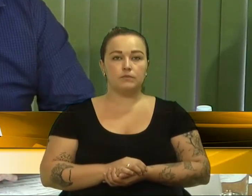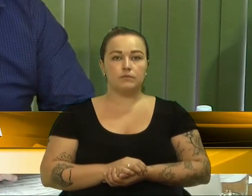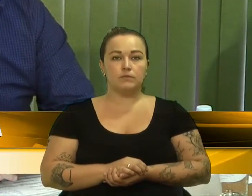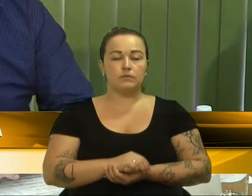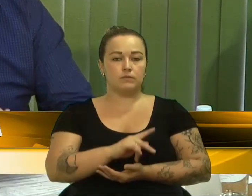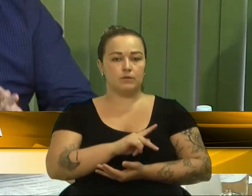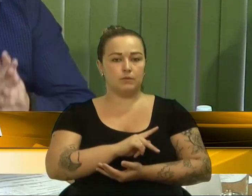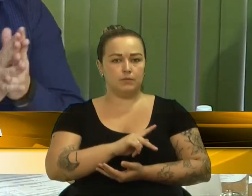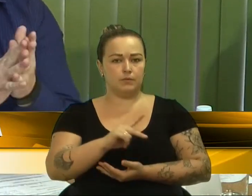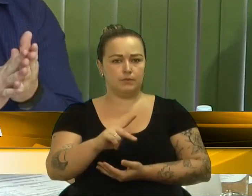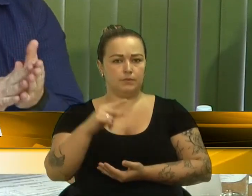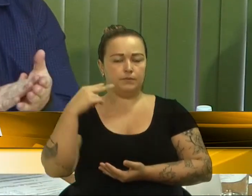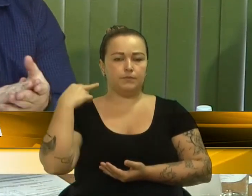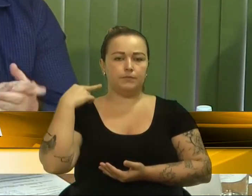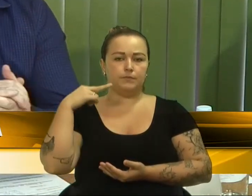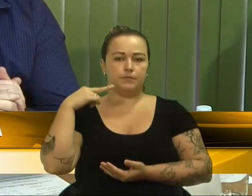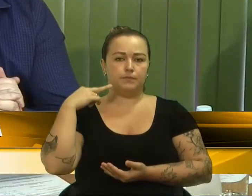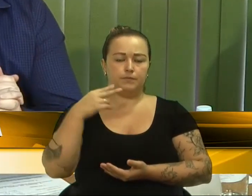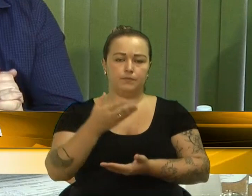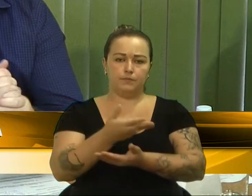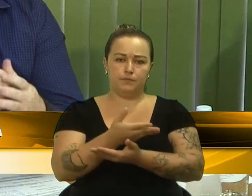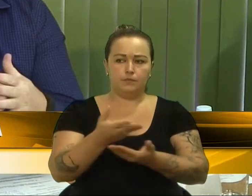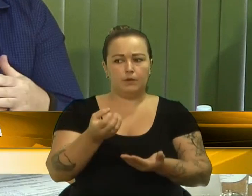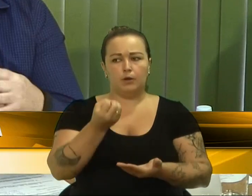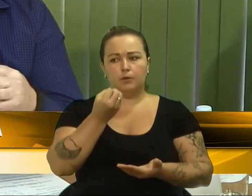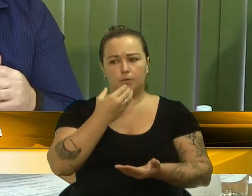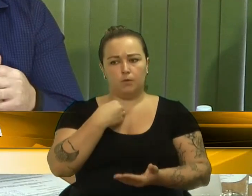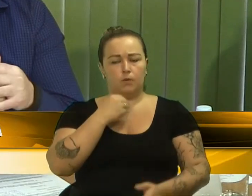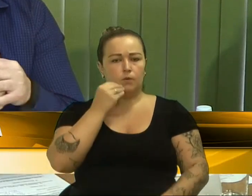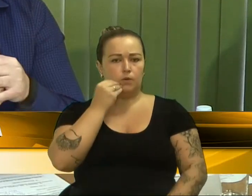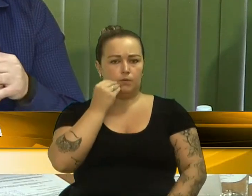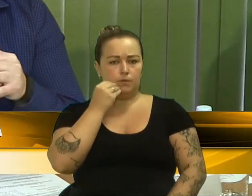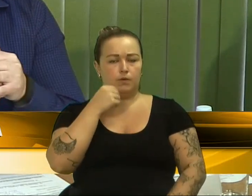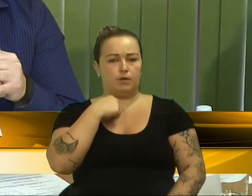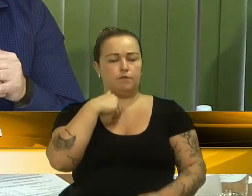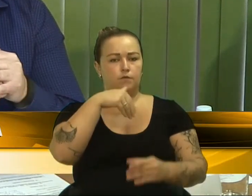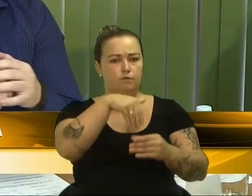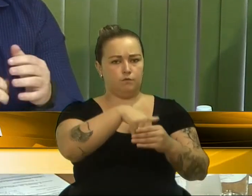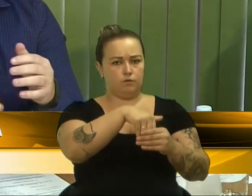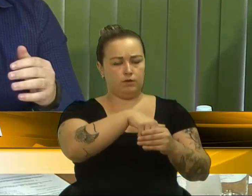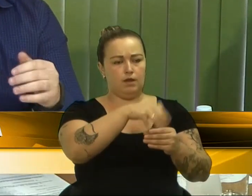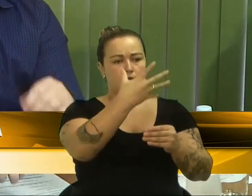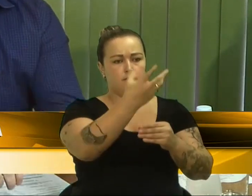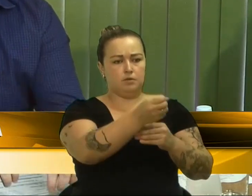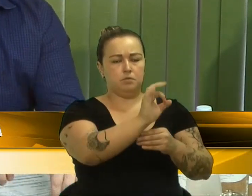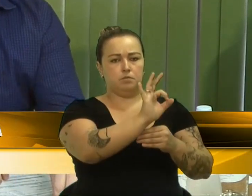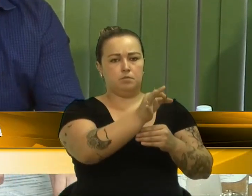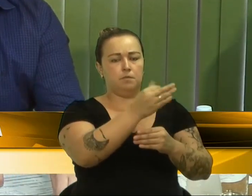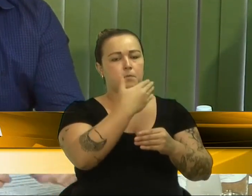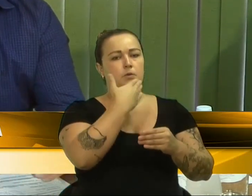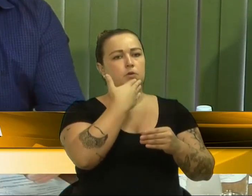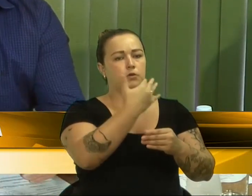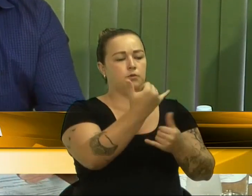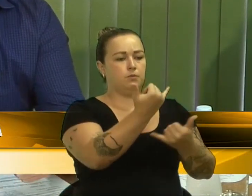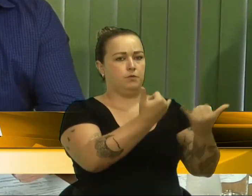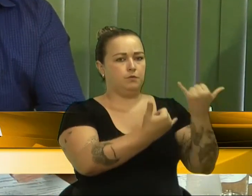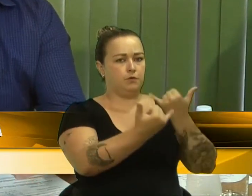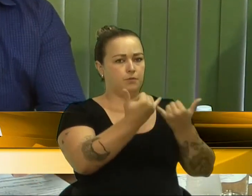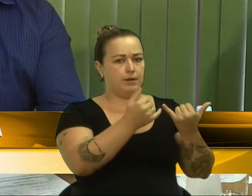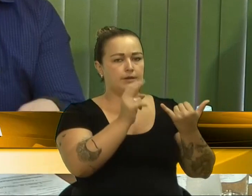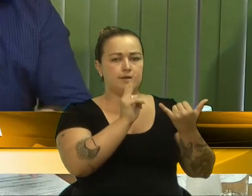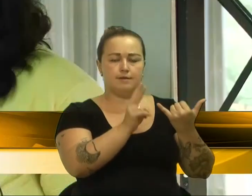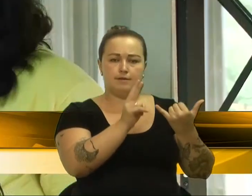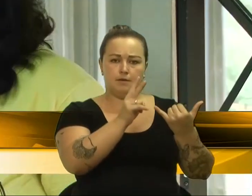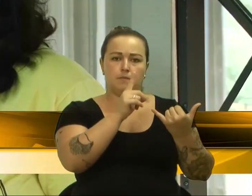Senhor presidente, senhoras e senhores vereadores, bom, eu obviamente votarei favorável, né? Eu acredito que os pedidos de informações eles sempre vêm para trazer